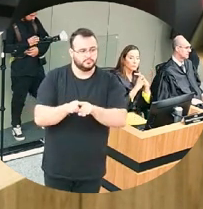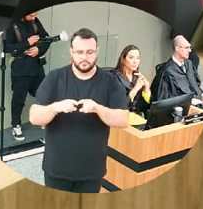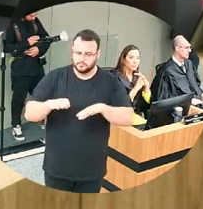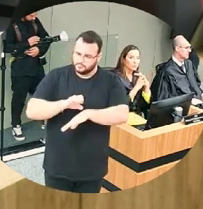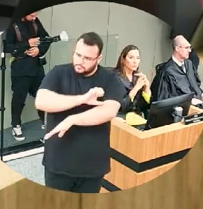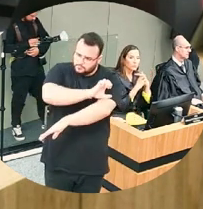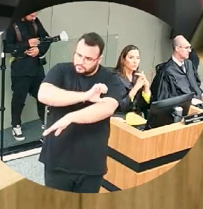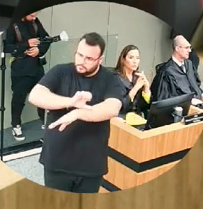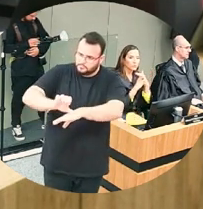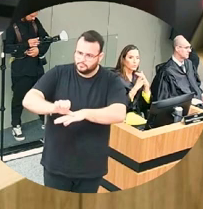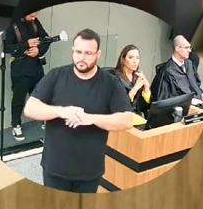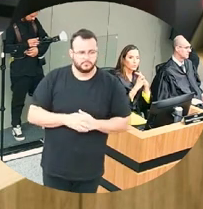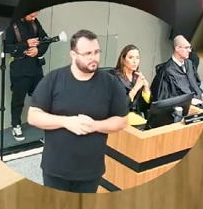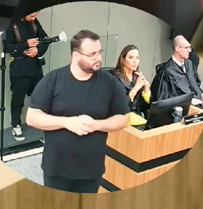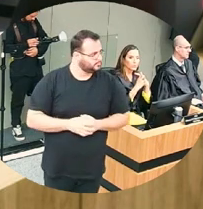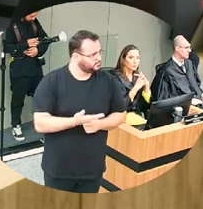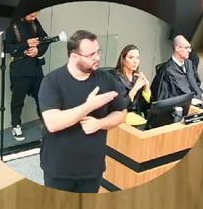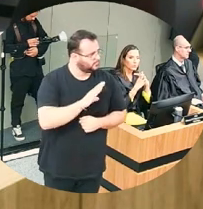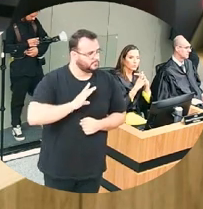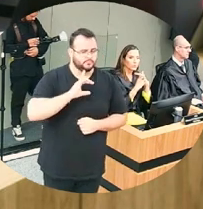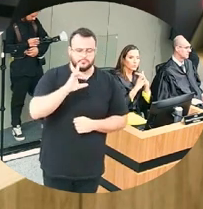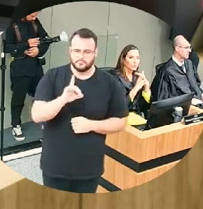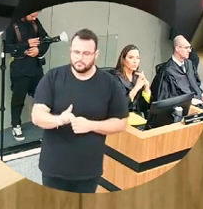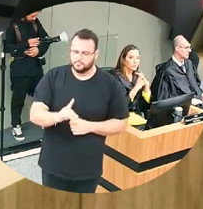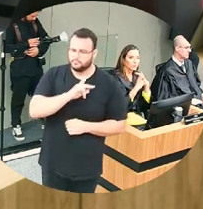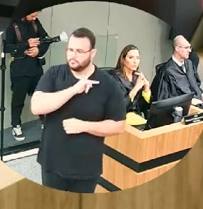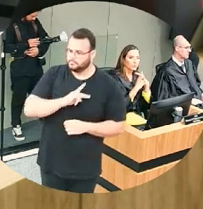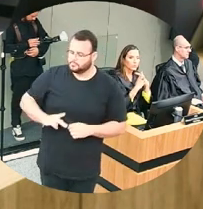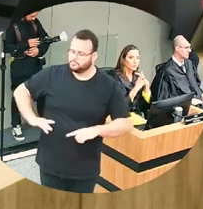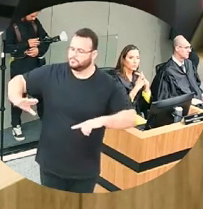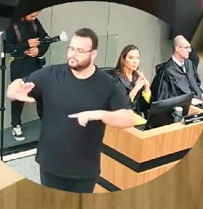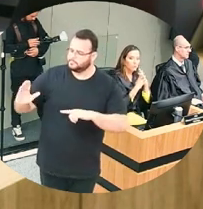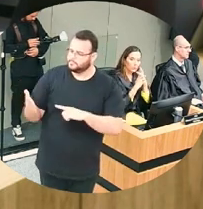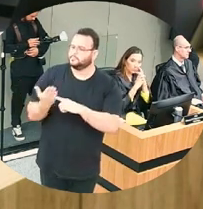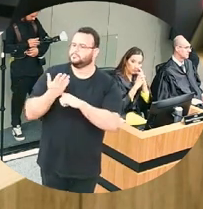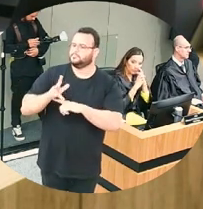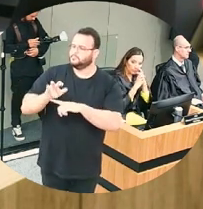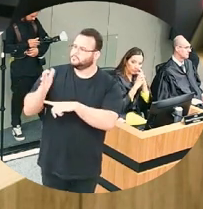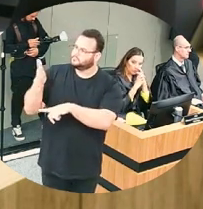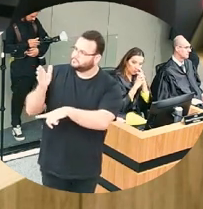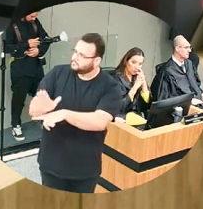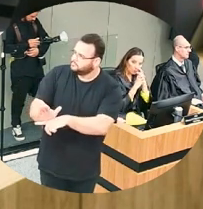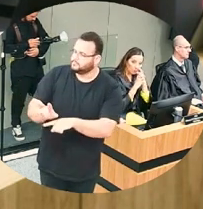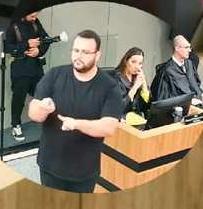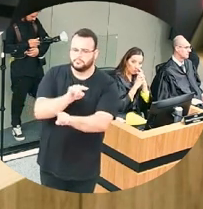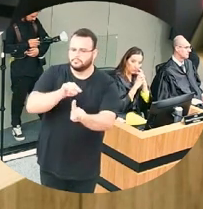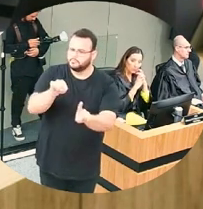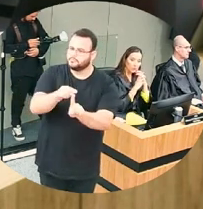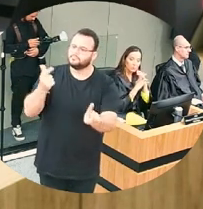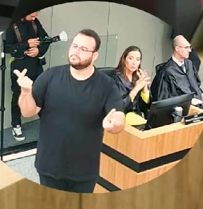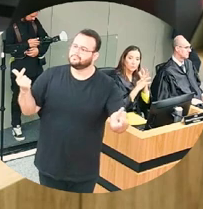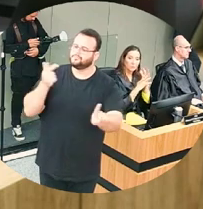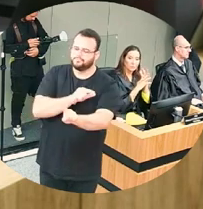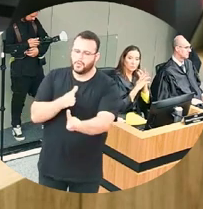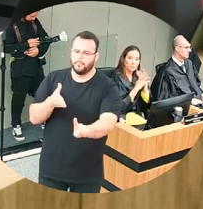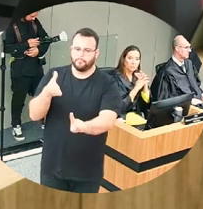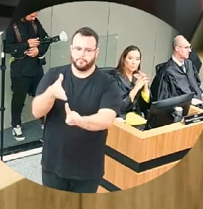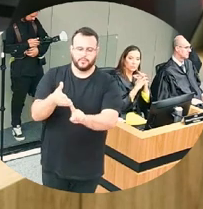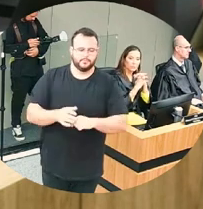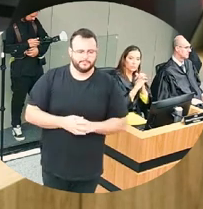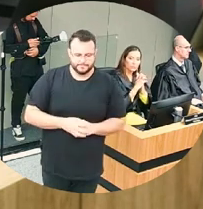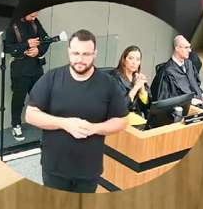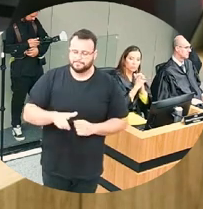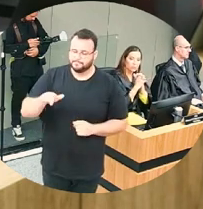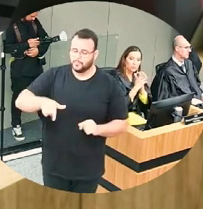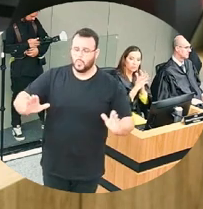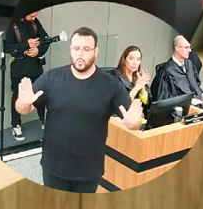Estagiários sob a coordenação da presidência que os ajudarão a alcançar os objetivos propostos será Sem